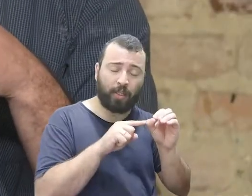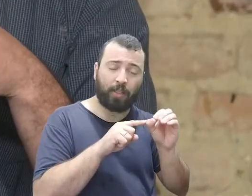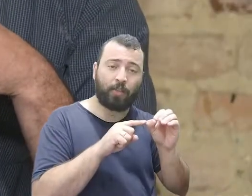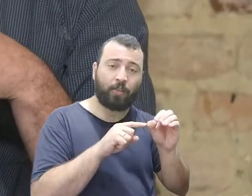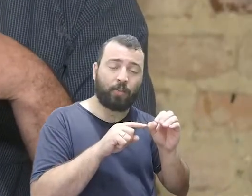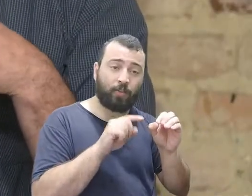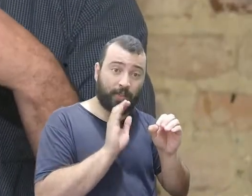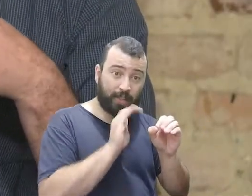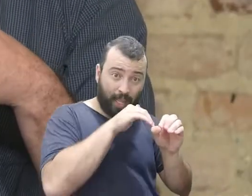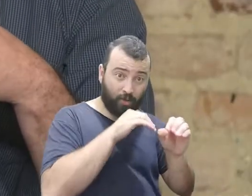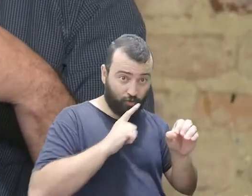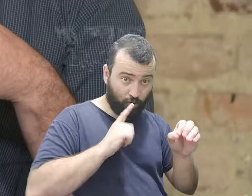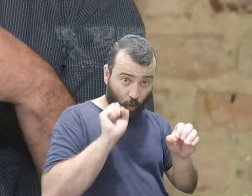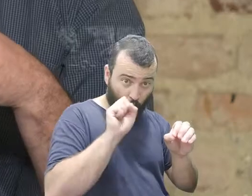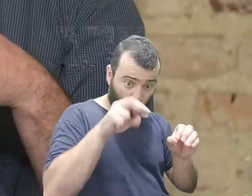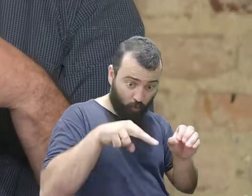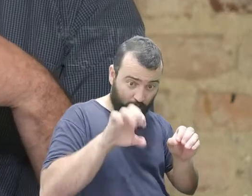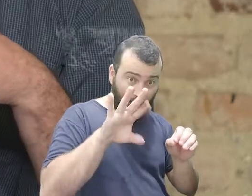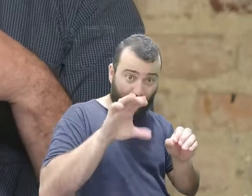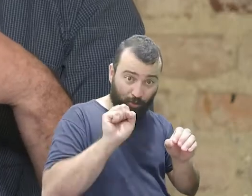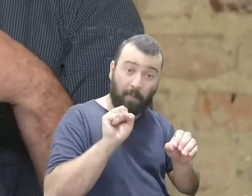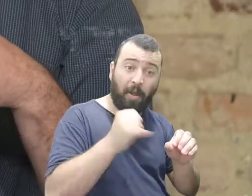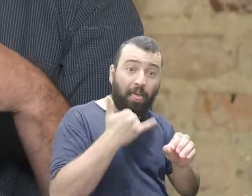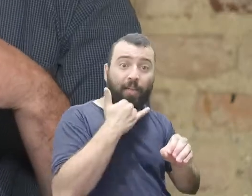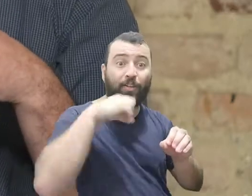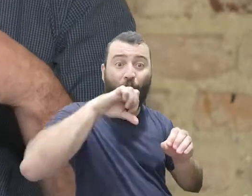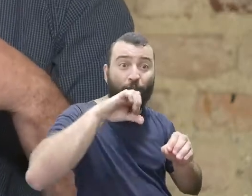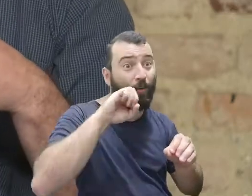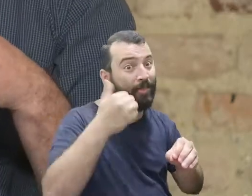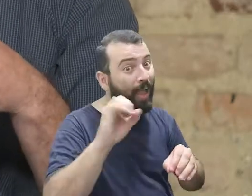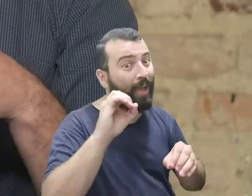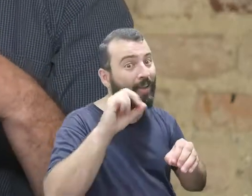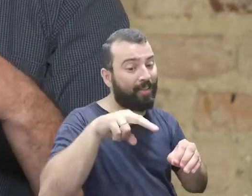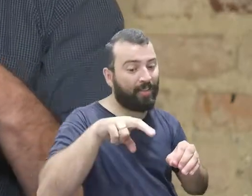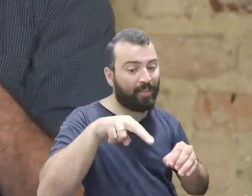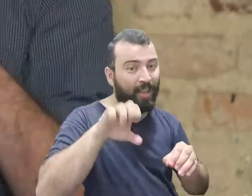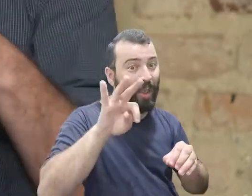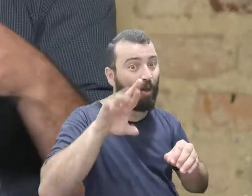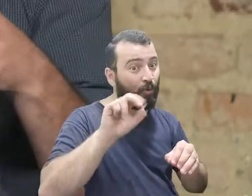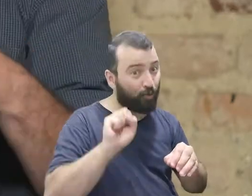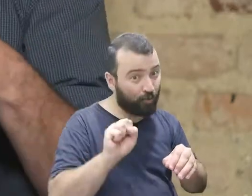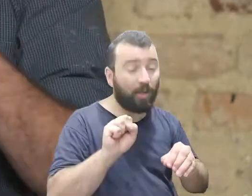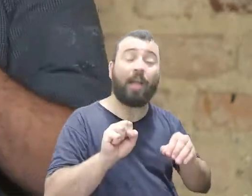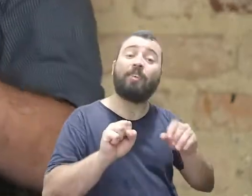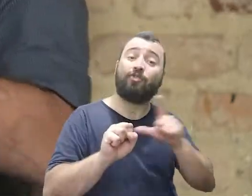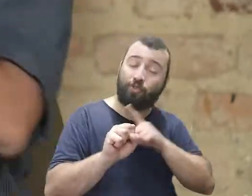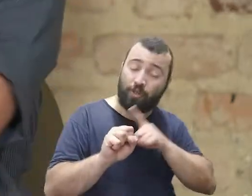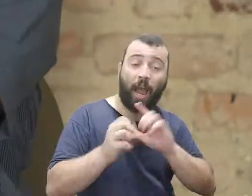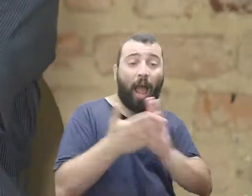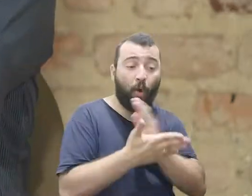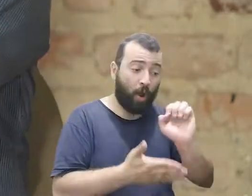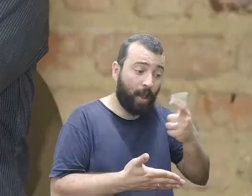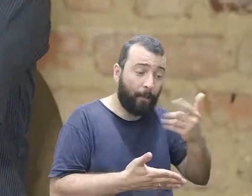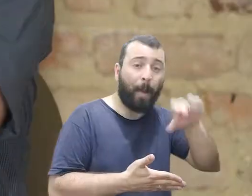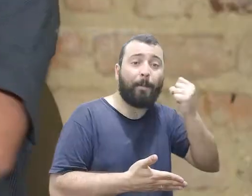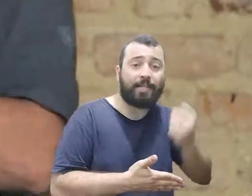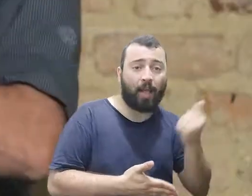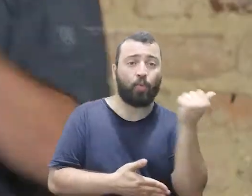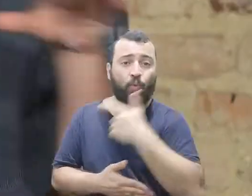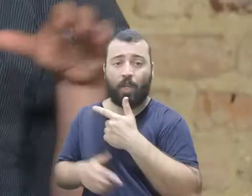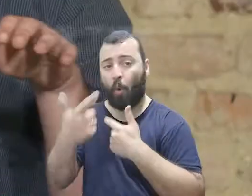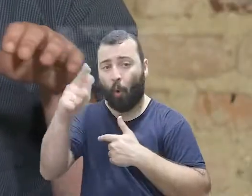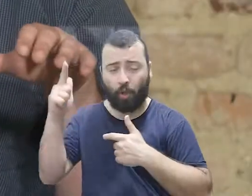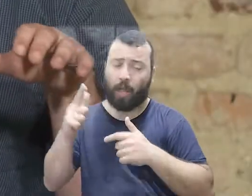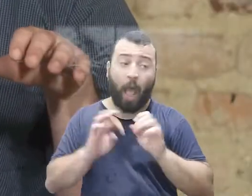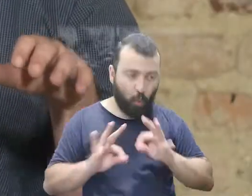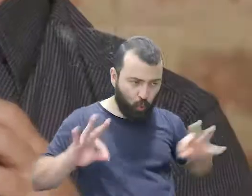em vez de apenas 8 nêutrons, pode ter 9 ou 10 nêutrons. Assim eu tenho oxigênios que são mais pesados do que outros.